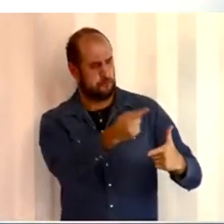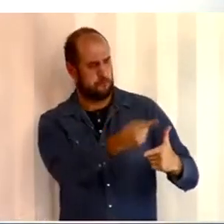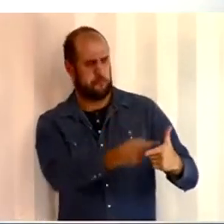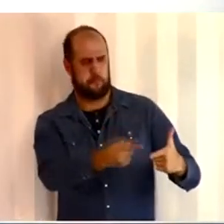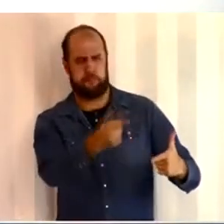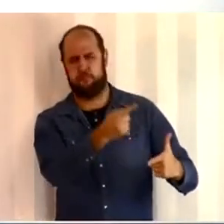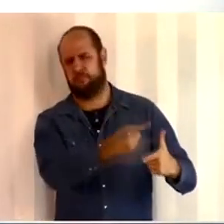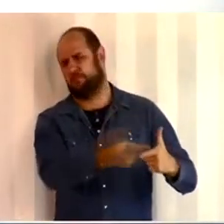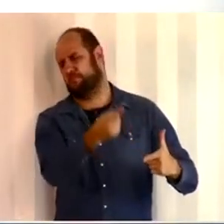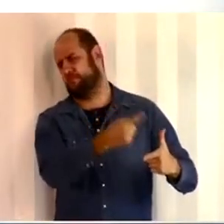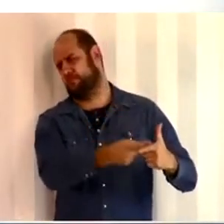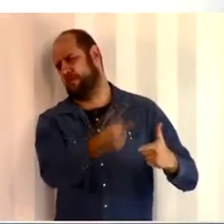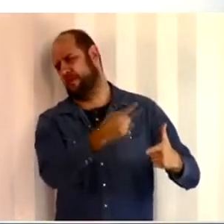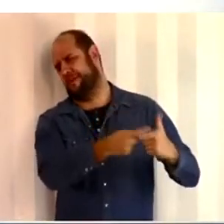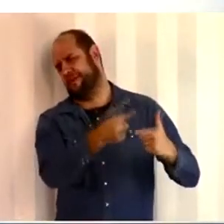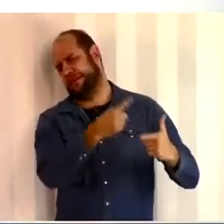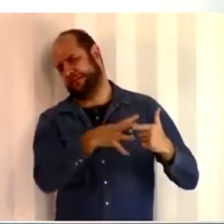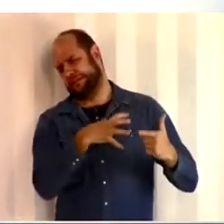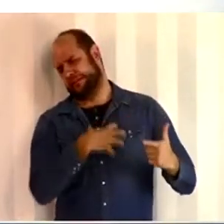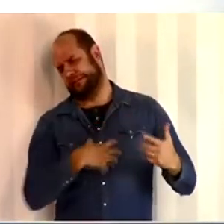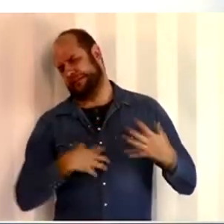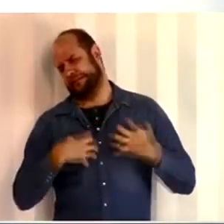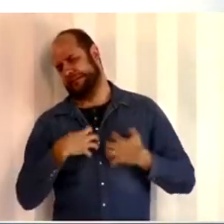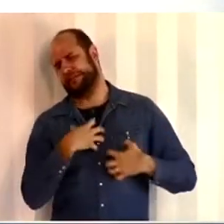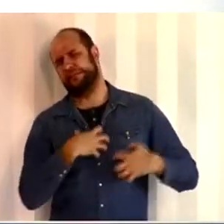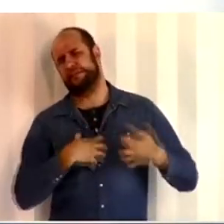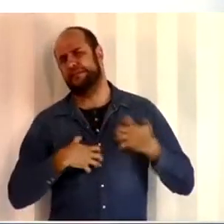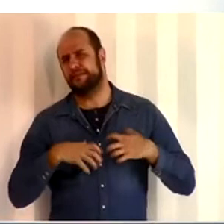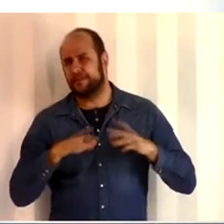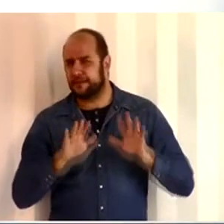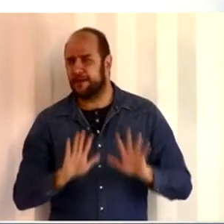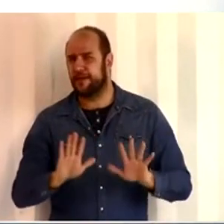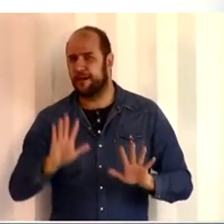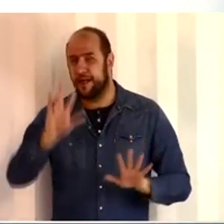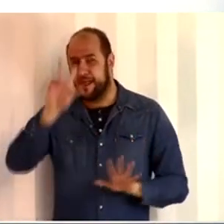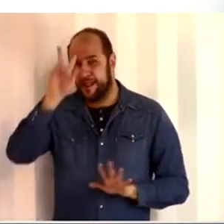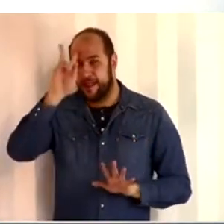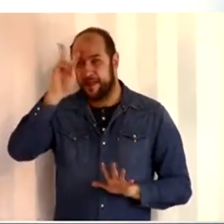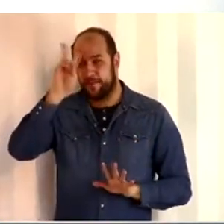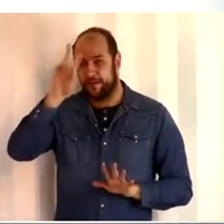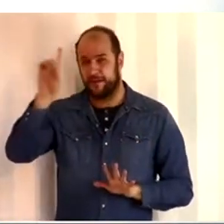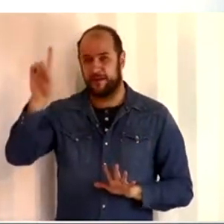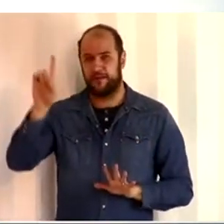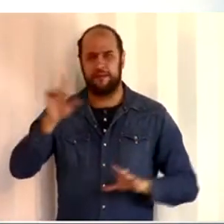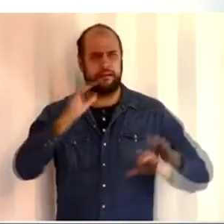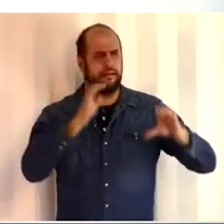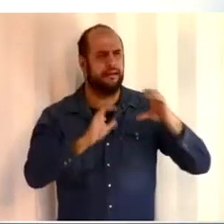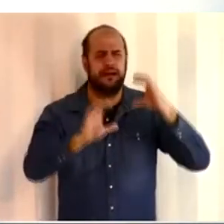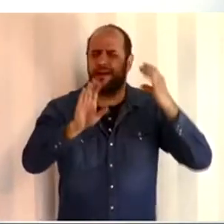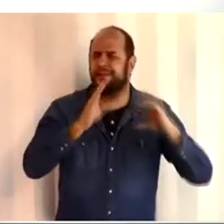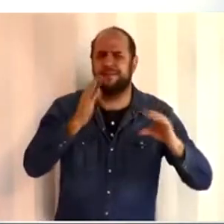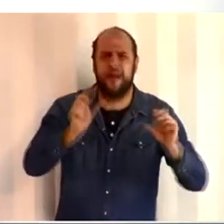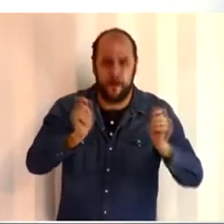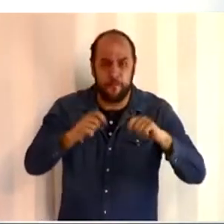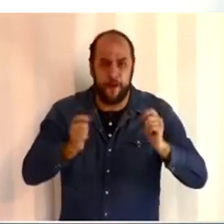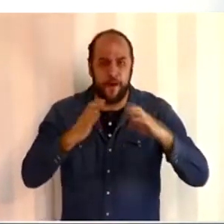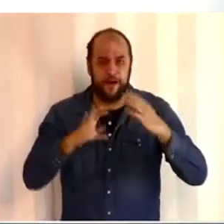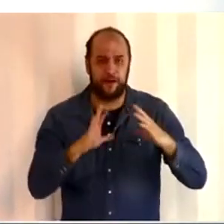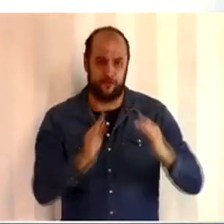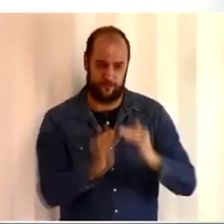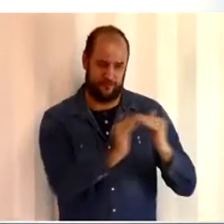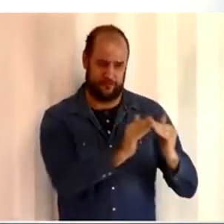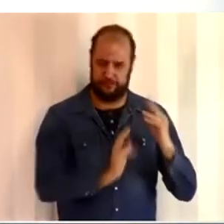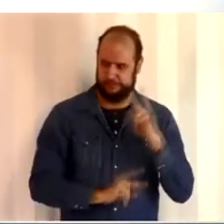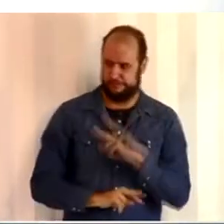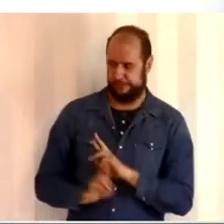sua casa e você começar a perder a paz, lembre-se disso. Talvez você cante, talvez o seu vizinho não vai entender porque você está cantando: Deus está